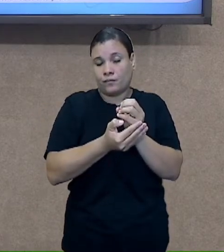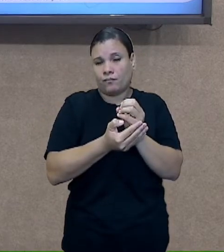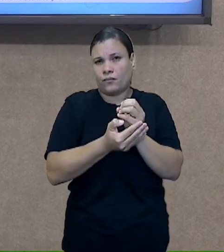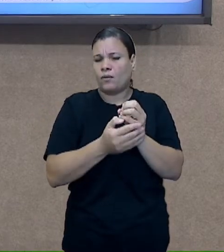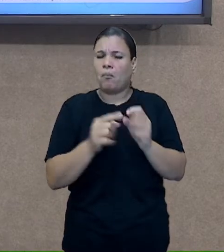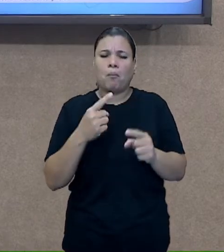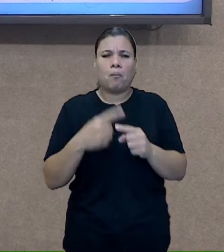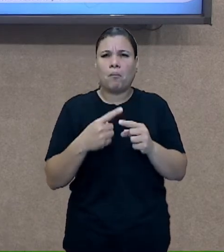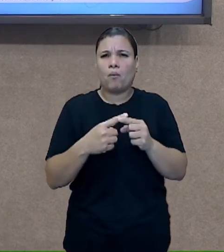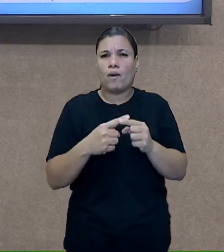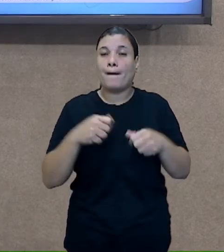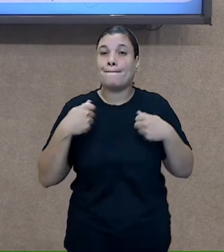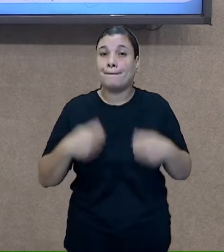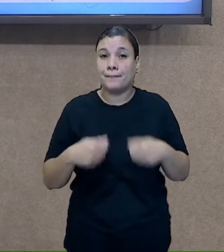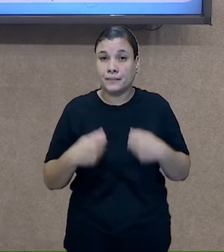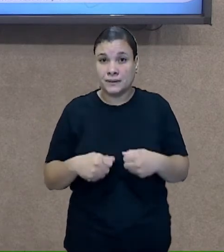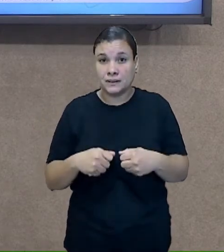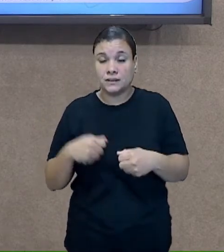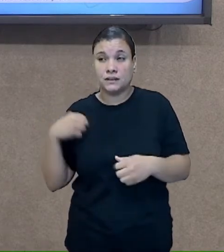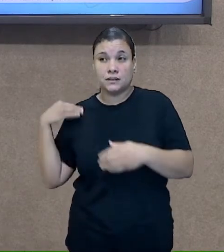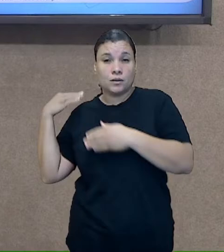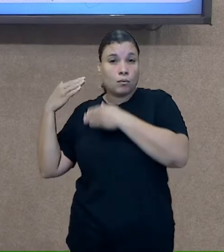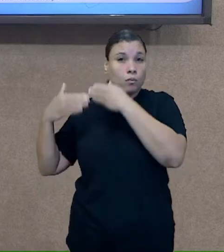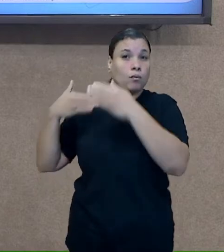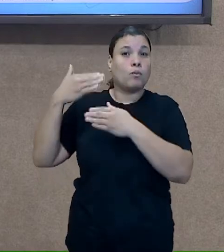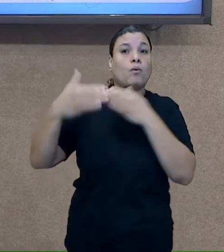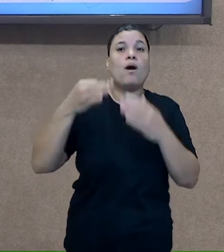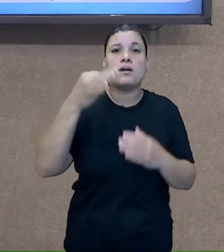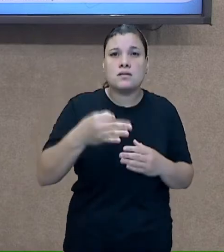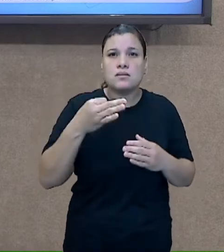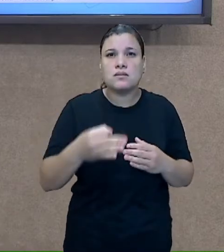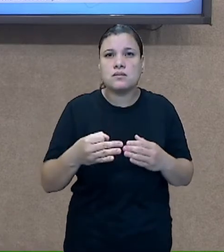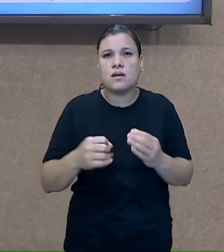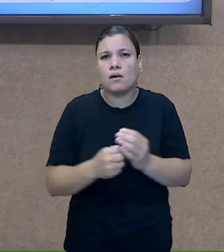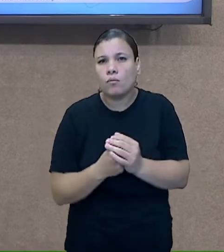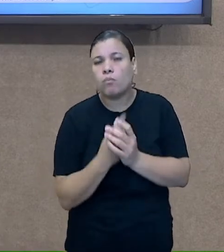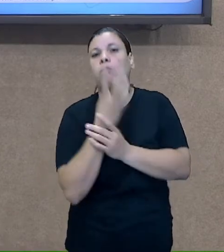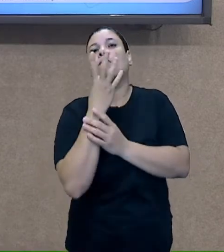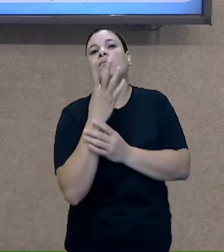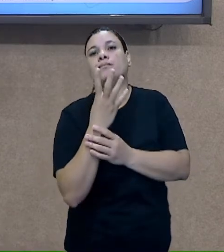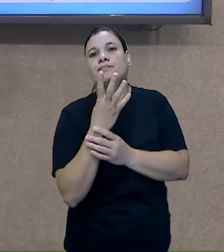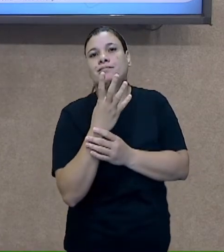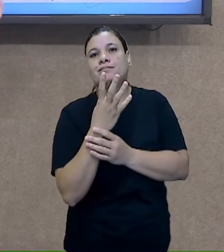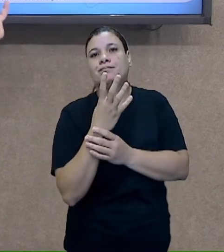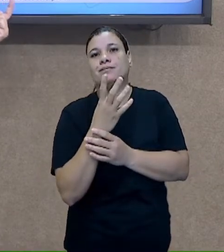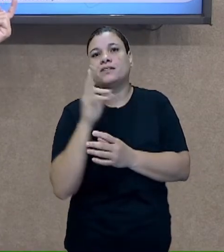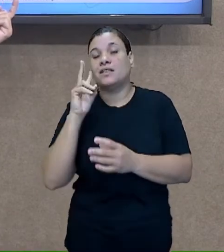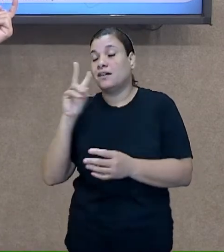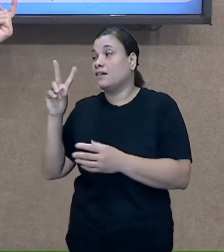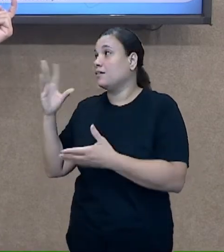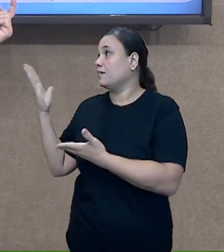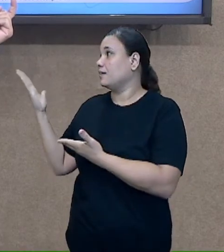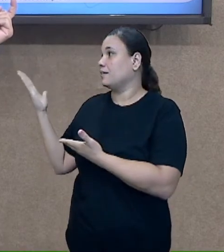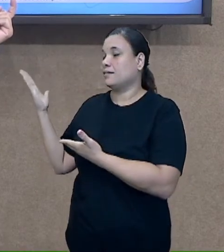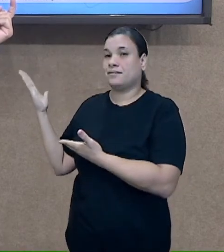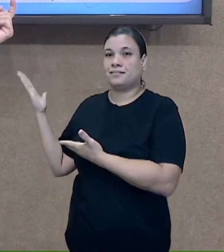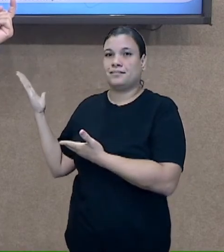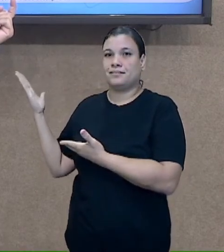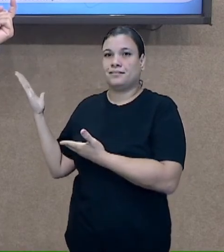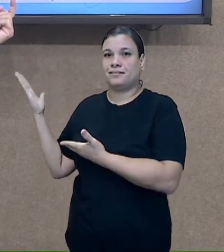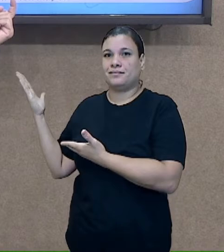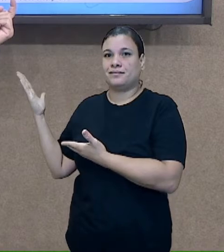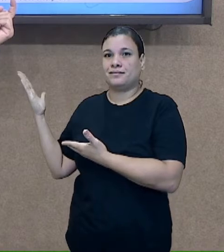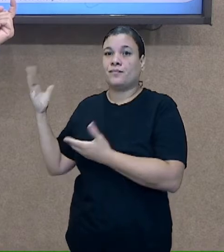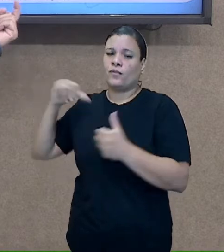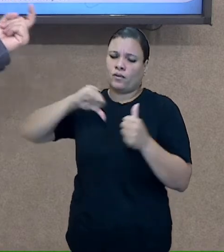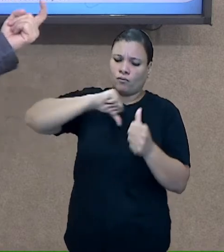amadurecer. Depois que ele amadurece, então nós vamos ter o ser de